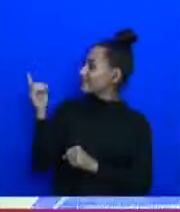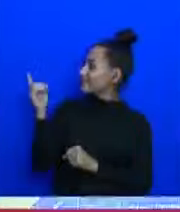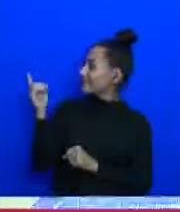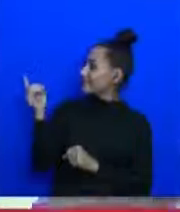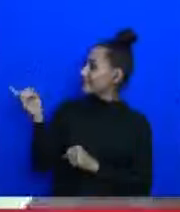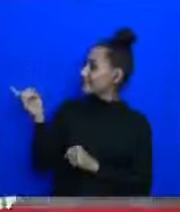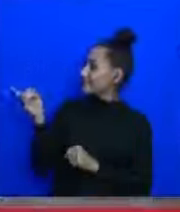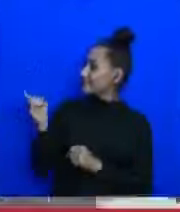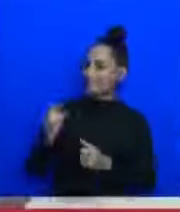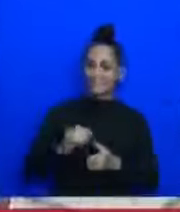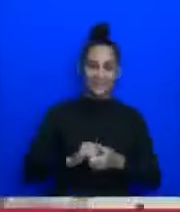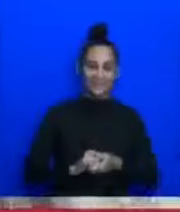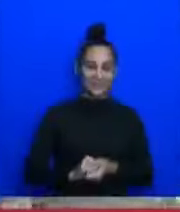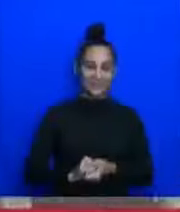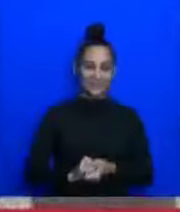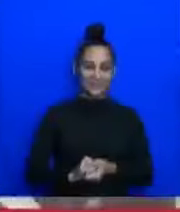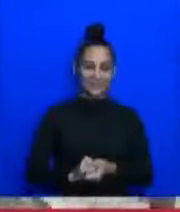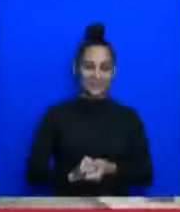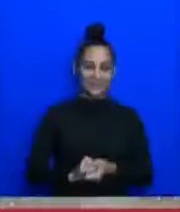Valendo!